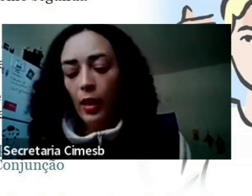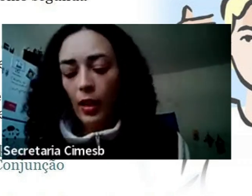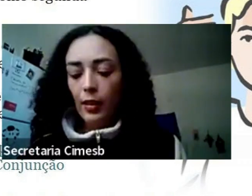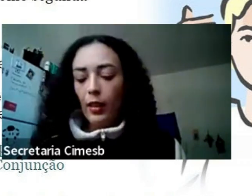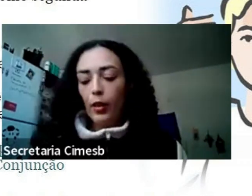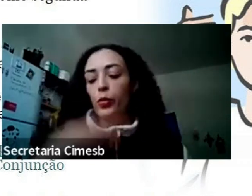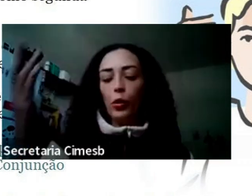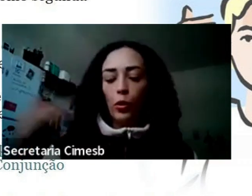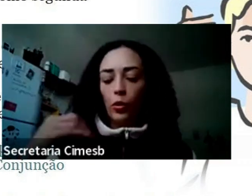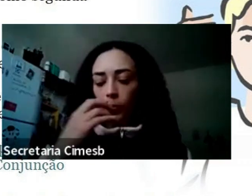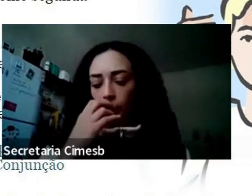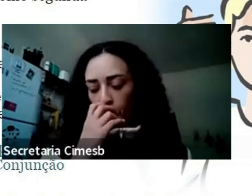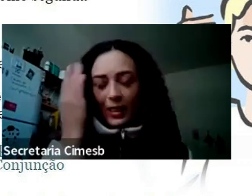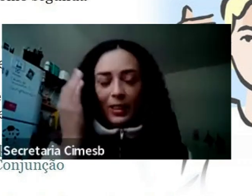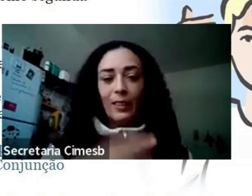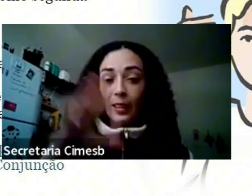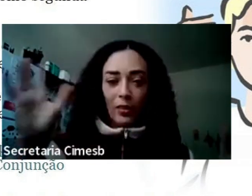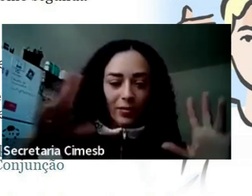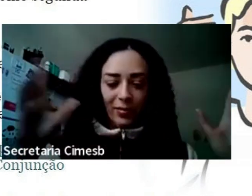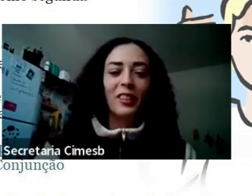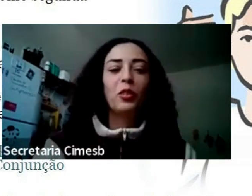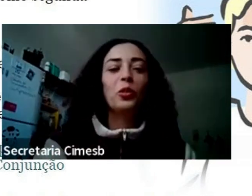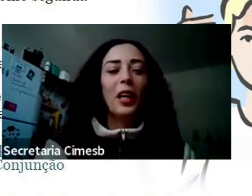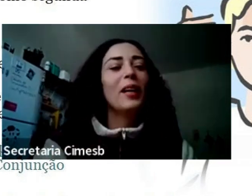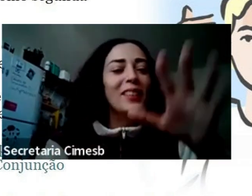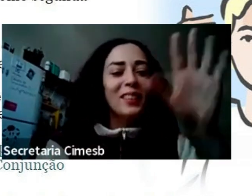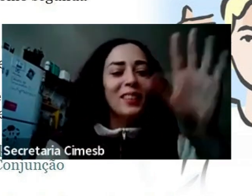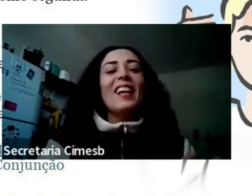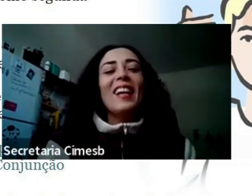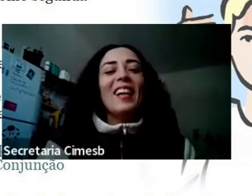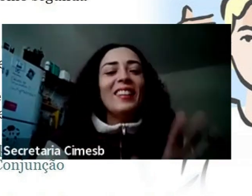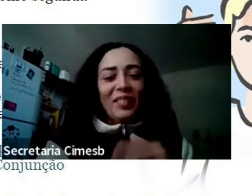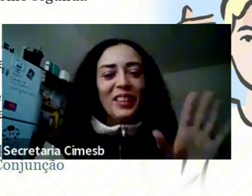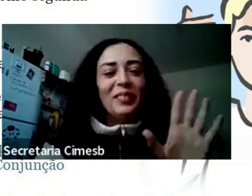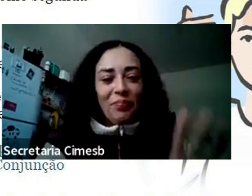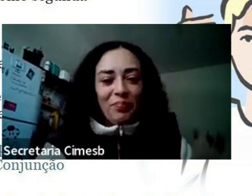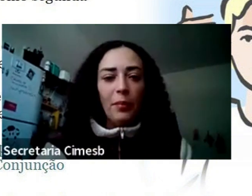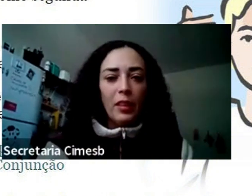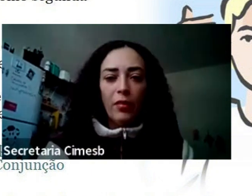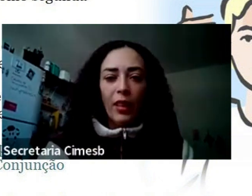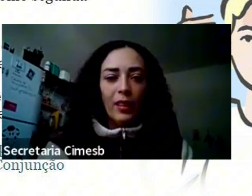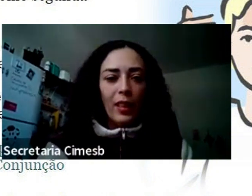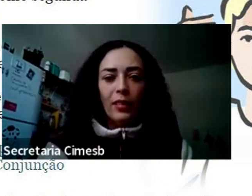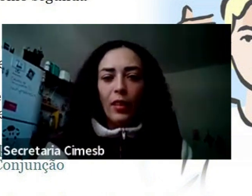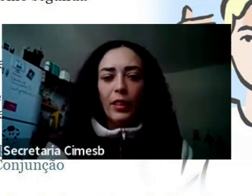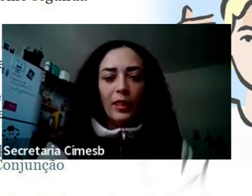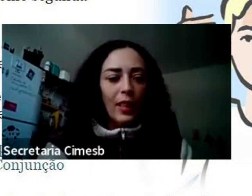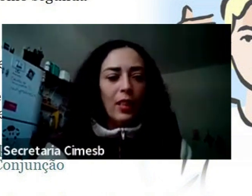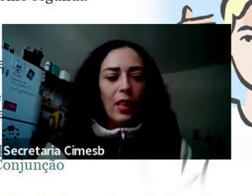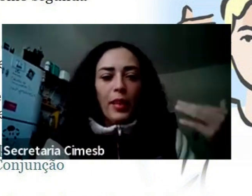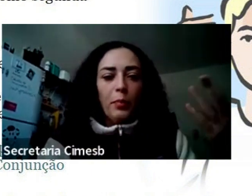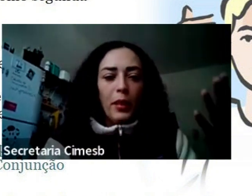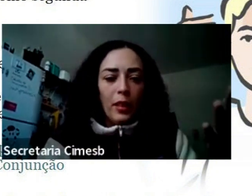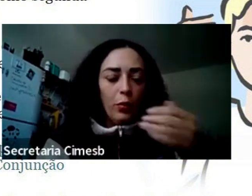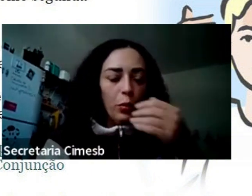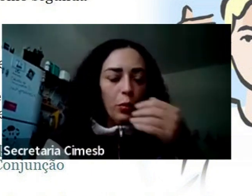aprendeu, eu vou, aqui ó, tentando conjugar, mas enfim, na Libras não vai ter, só vai